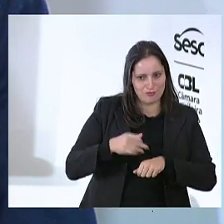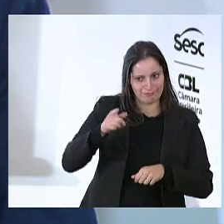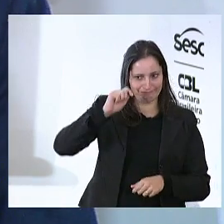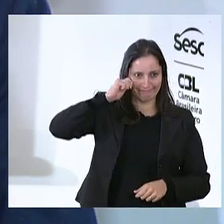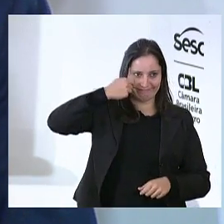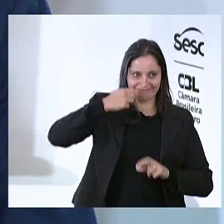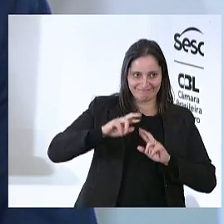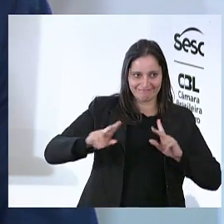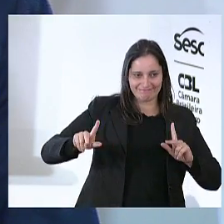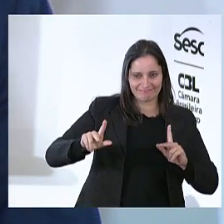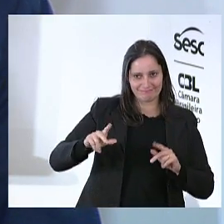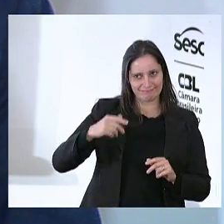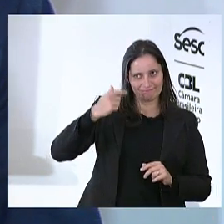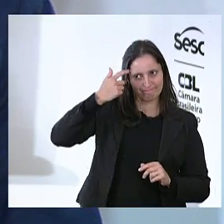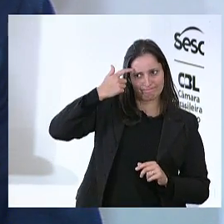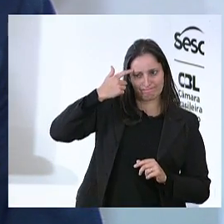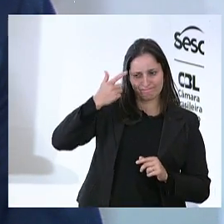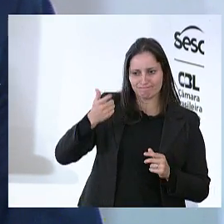saber como vocês vão fazer.